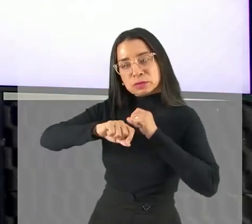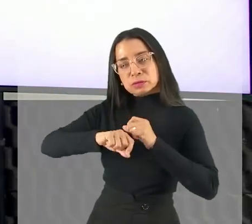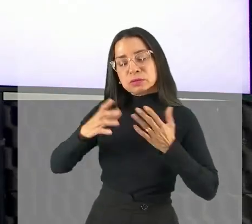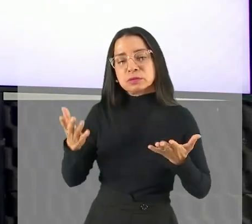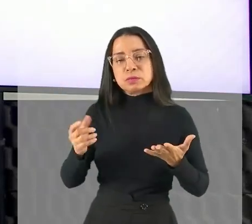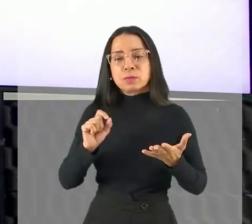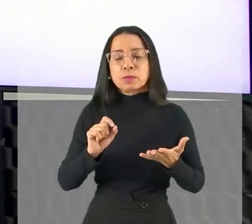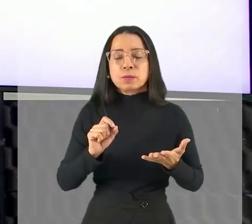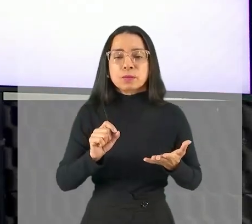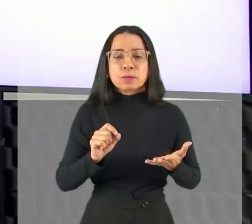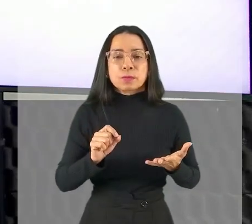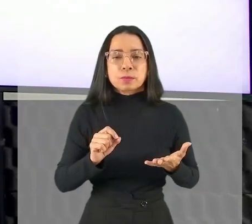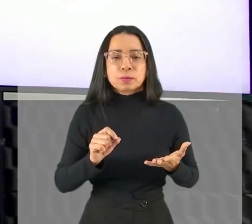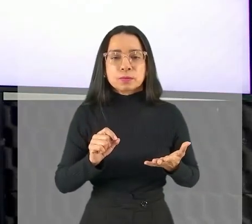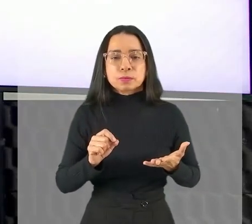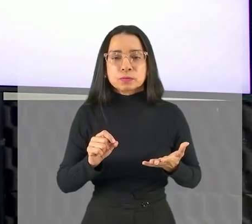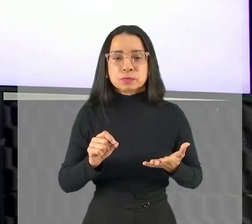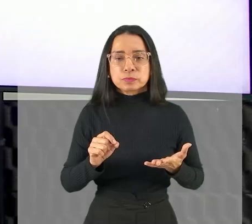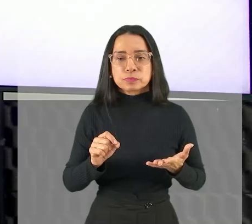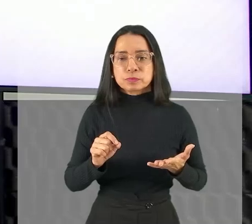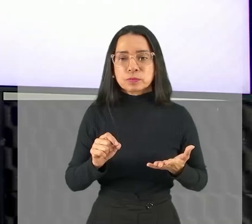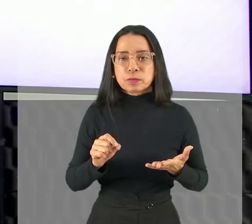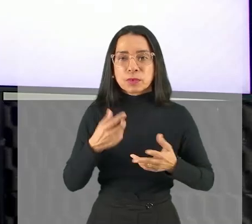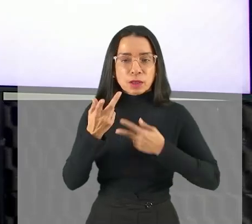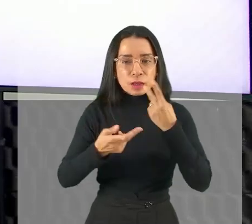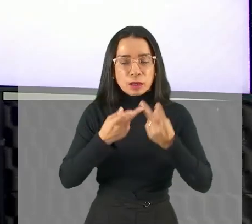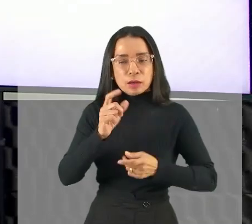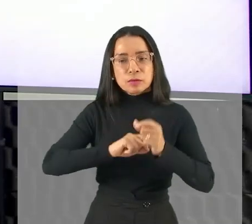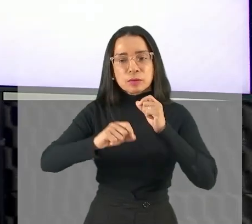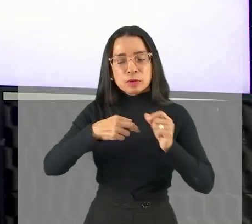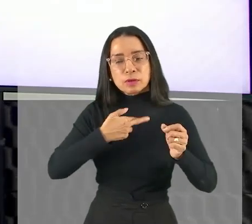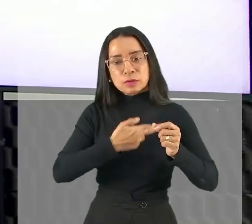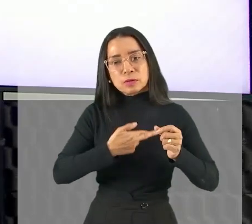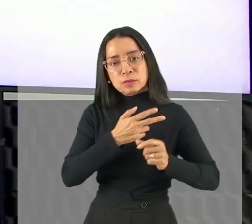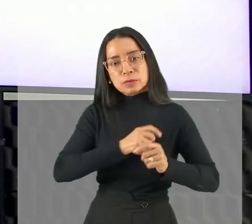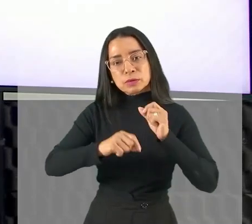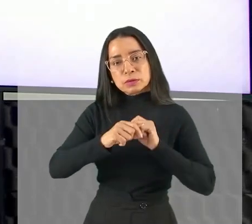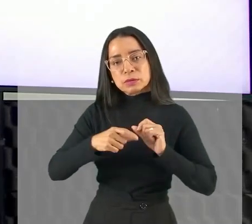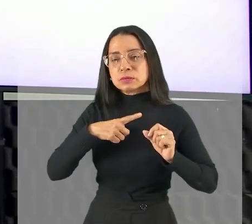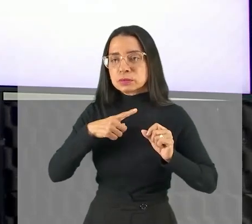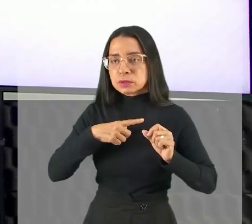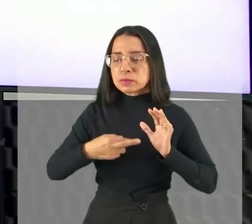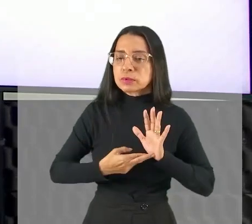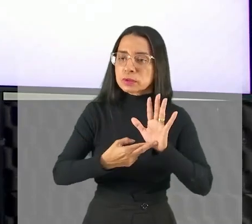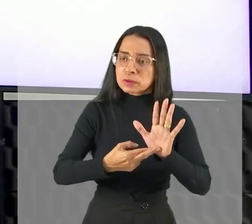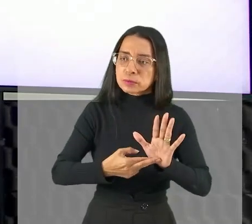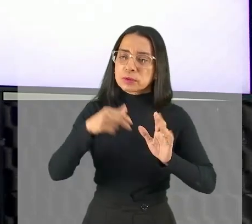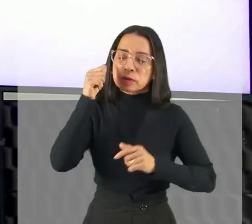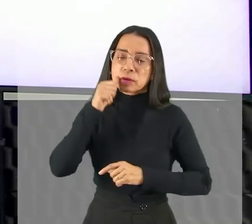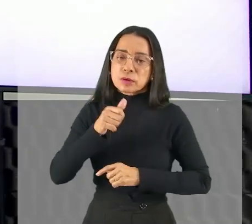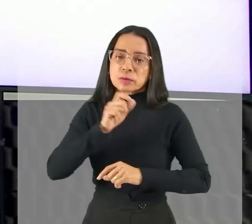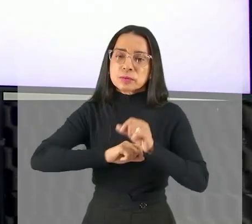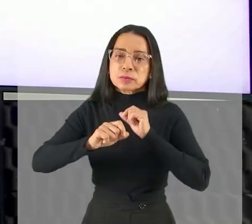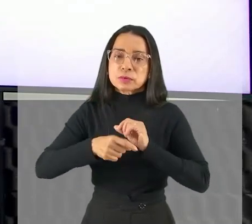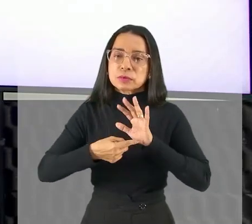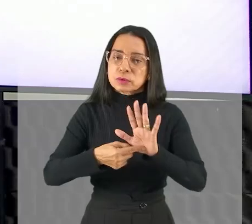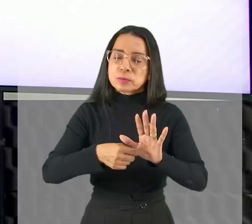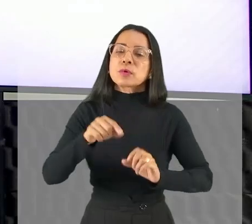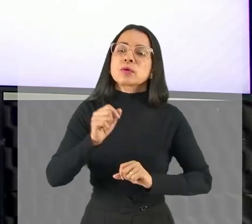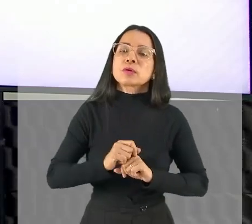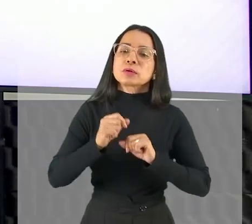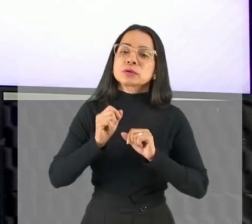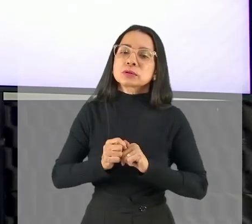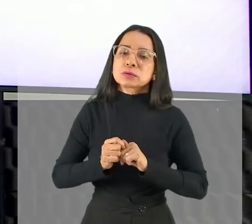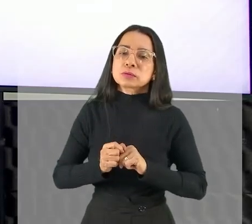ultrarromantismo, a segunda geração dessa estética literária. E aí ele fala que o romantismo há uma representação feminina, né? Em que espelha